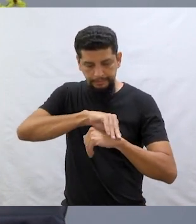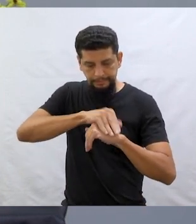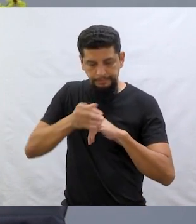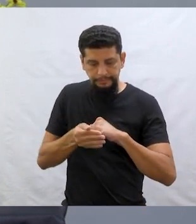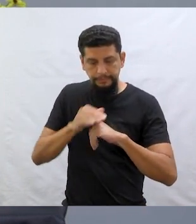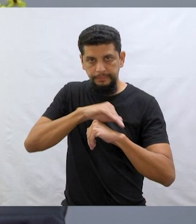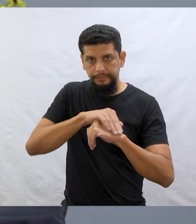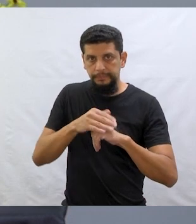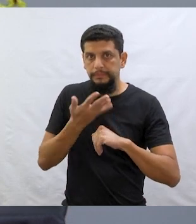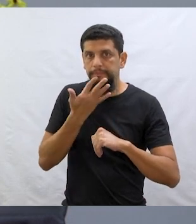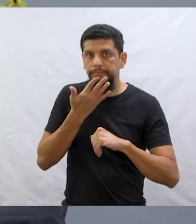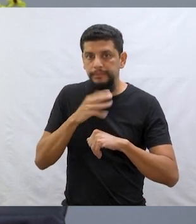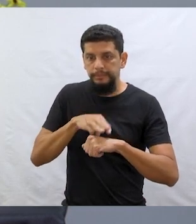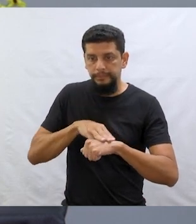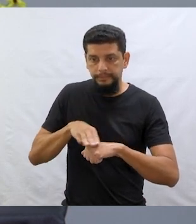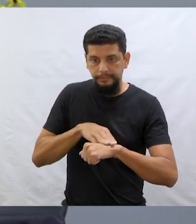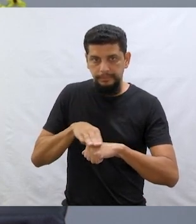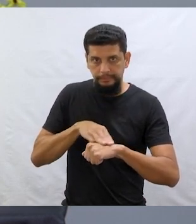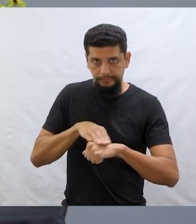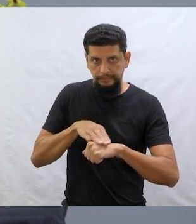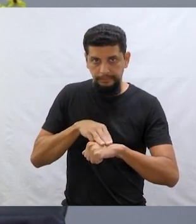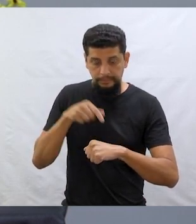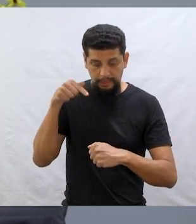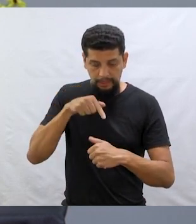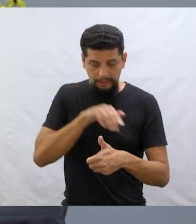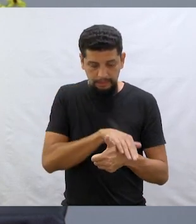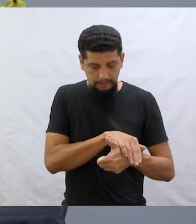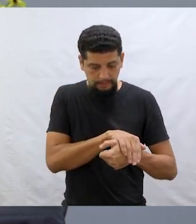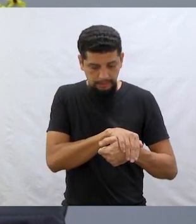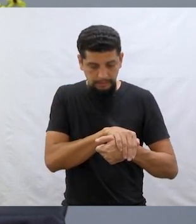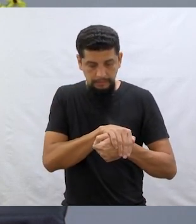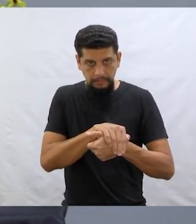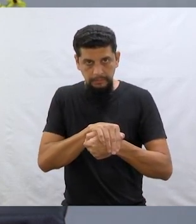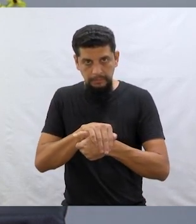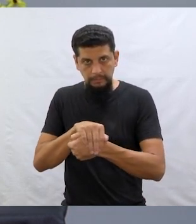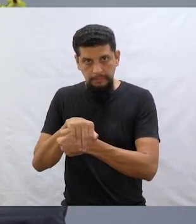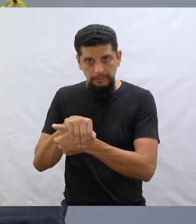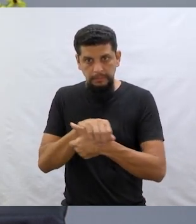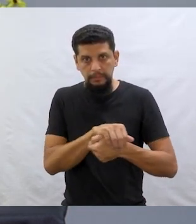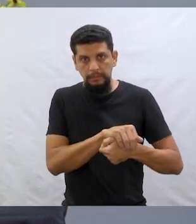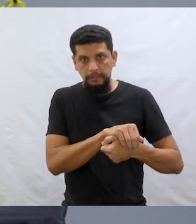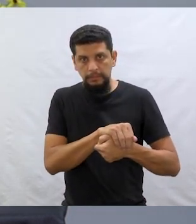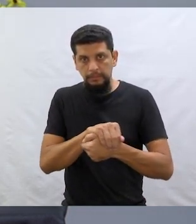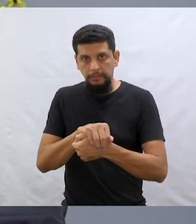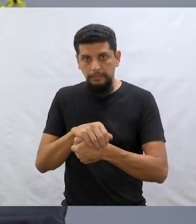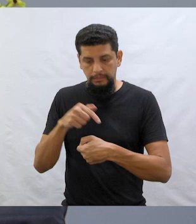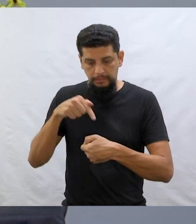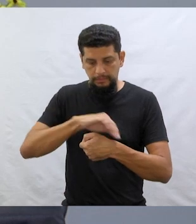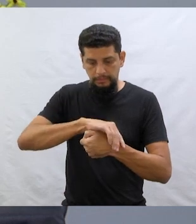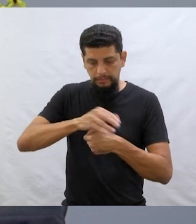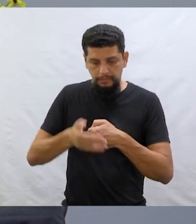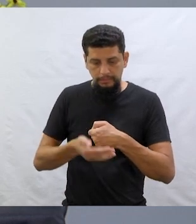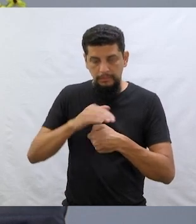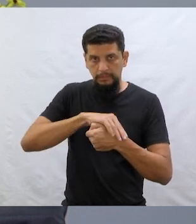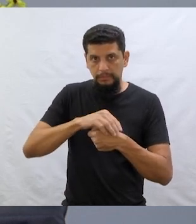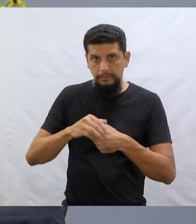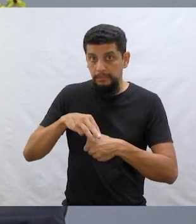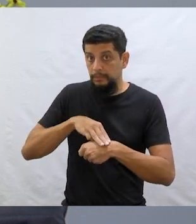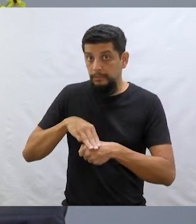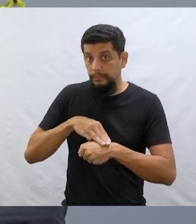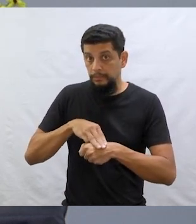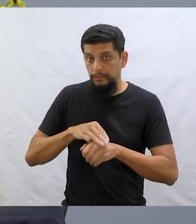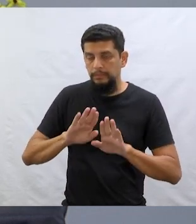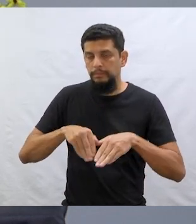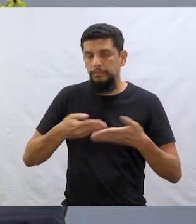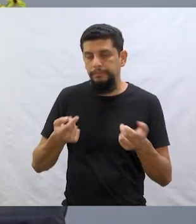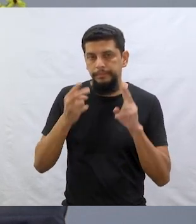marrom. Esta tartaruga que eu trouxe aqui para vocês na imagem, ela tem o casco marrom.